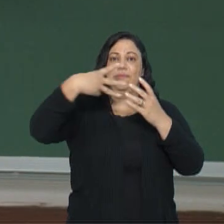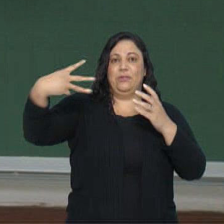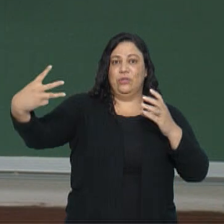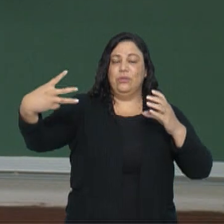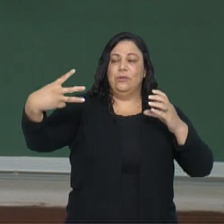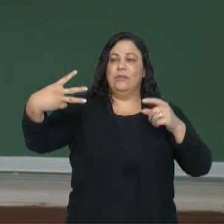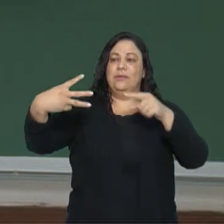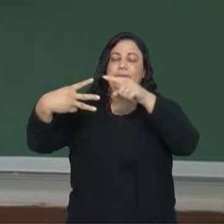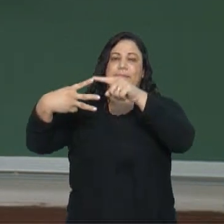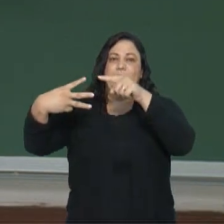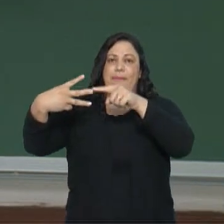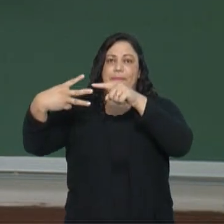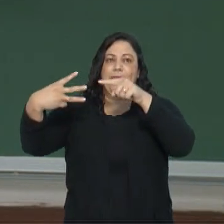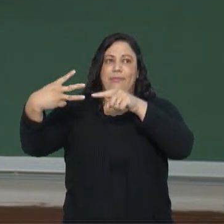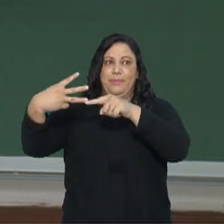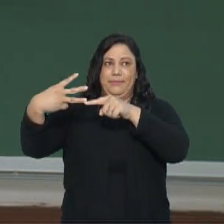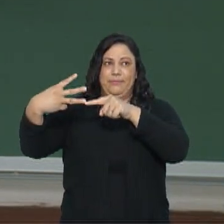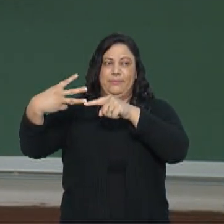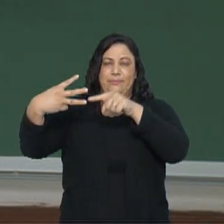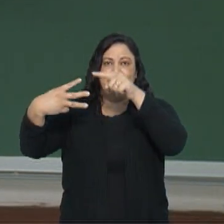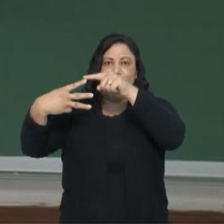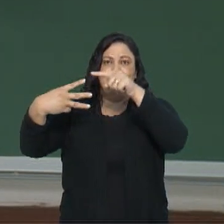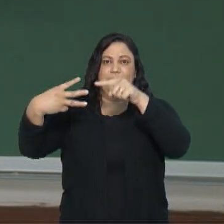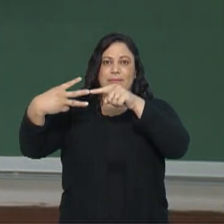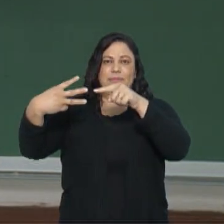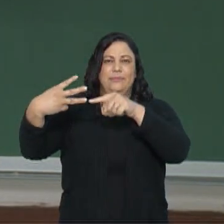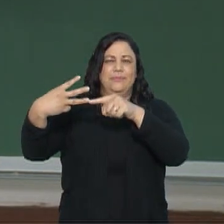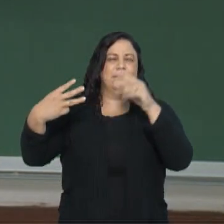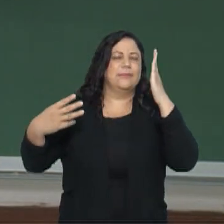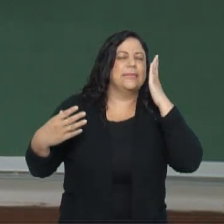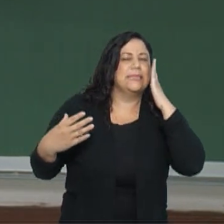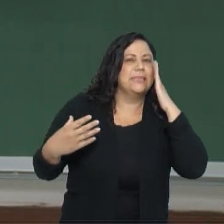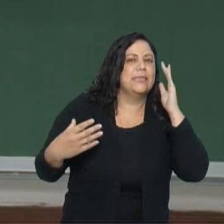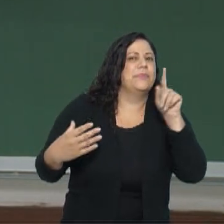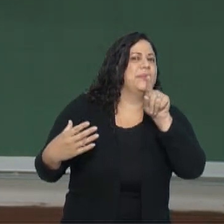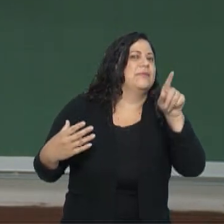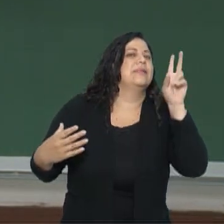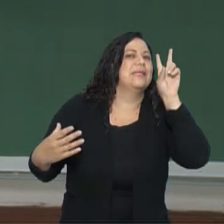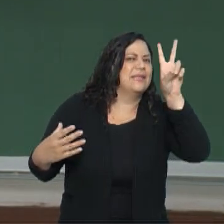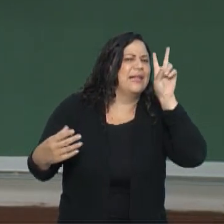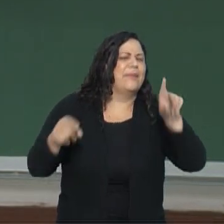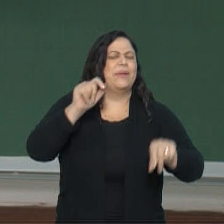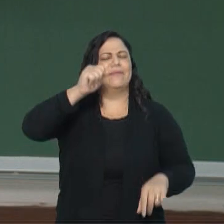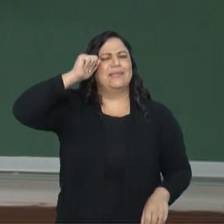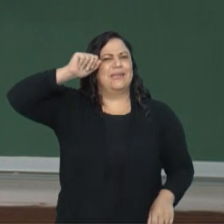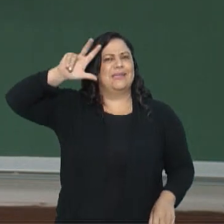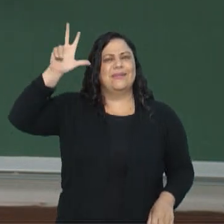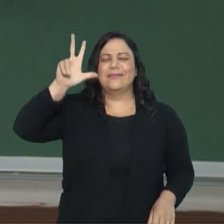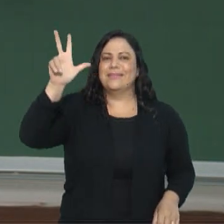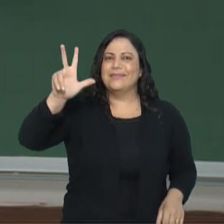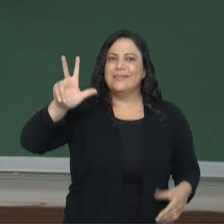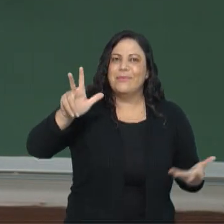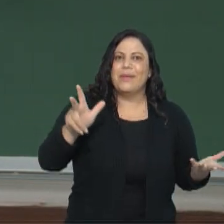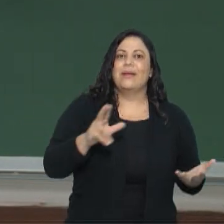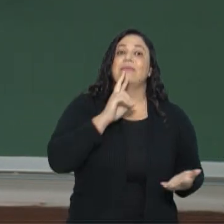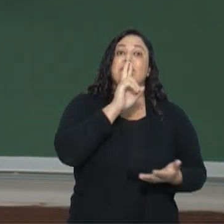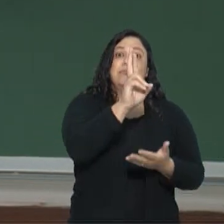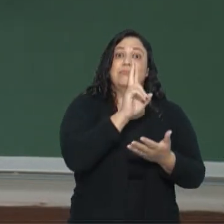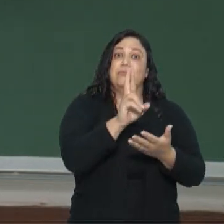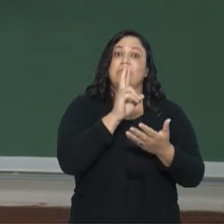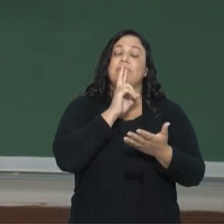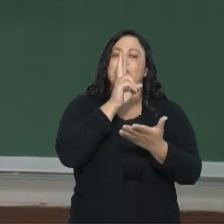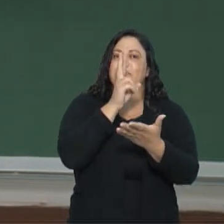cérebro, cerebelo e tronco encefálico. Eu sabia que vocês lembravam de tudo isso. Vocês são espertos, resolveram os